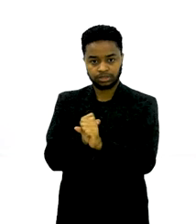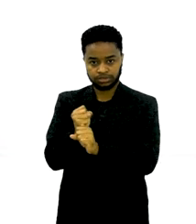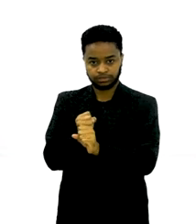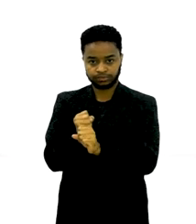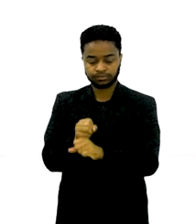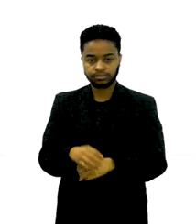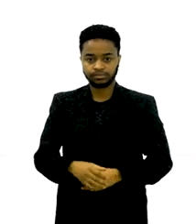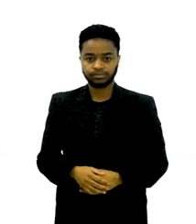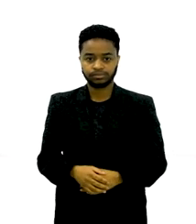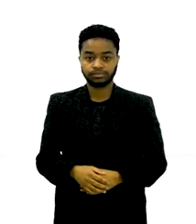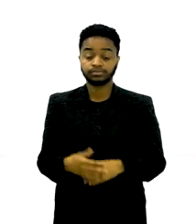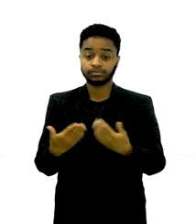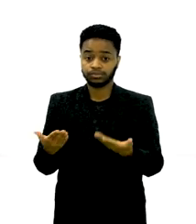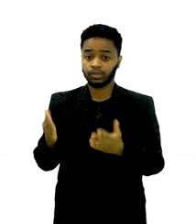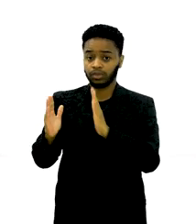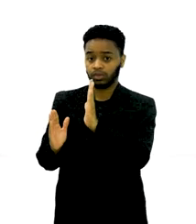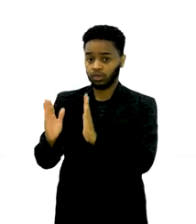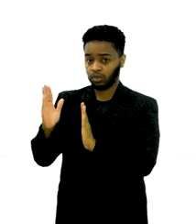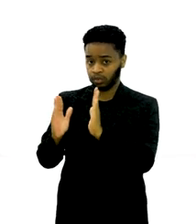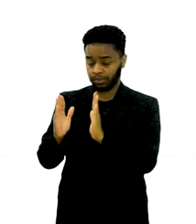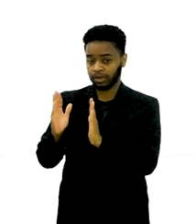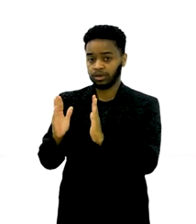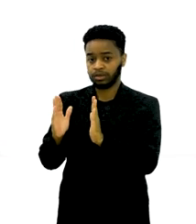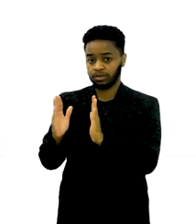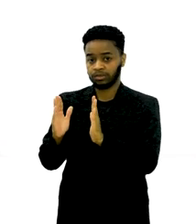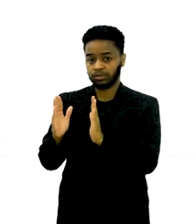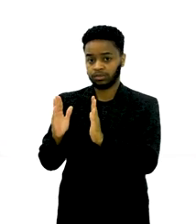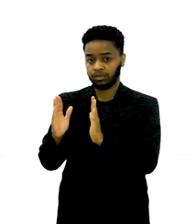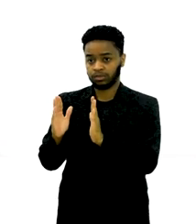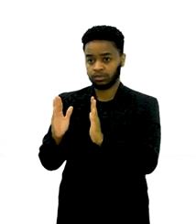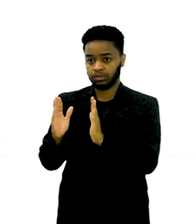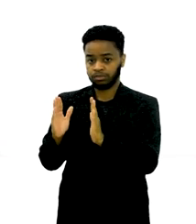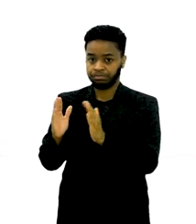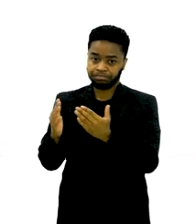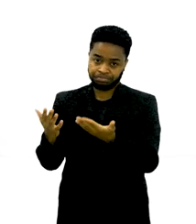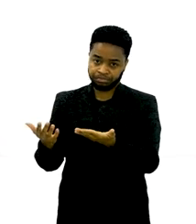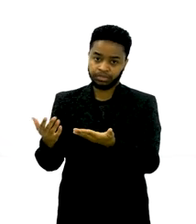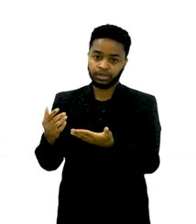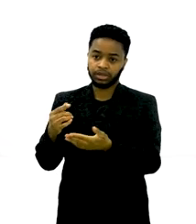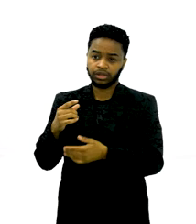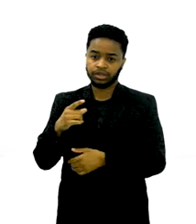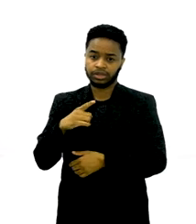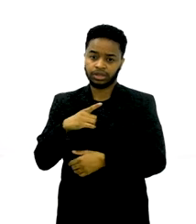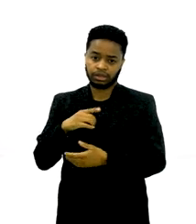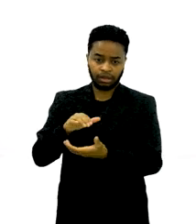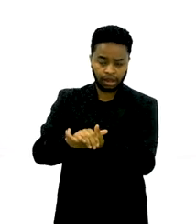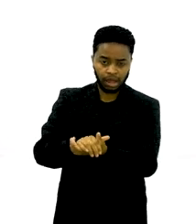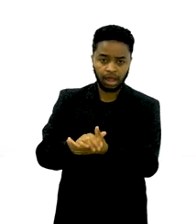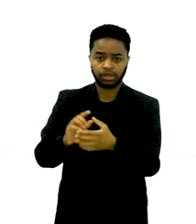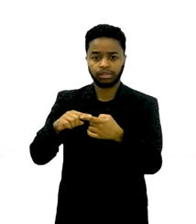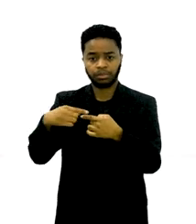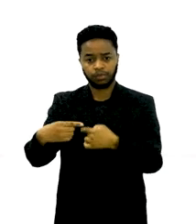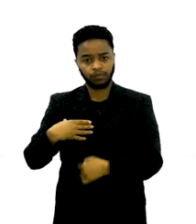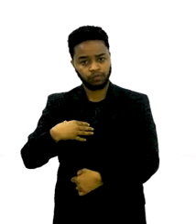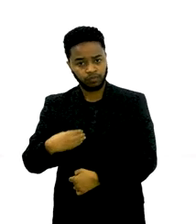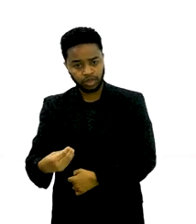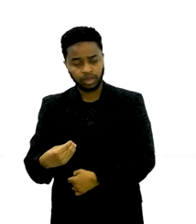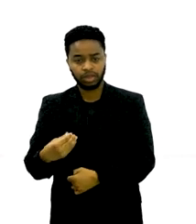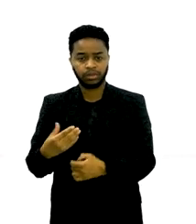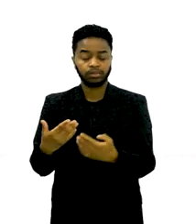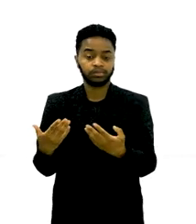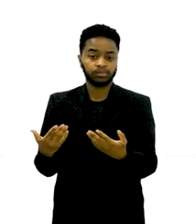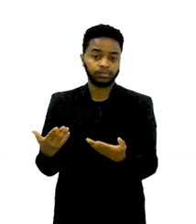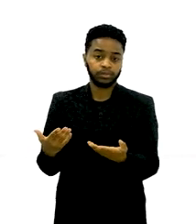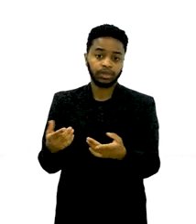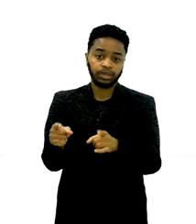anos eh nesse período eh enfim Aí caso tem filho e tal e aí